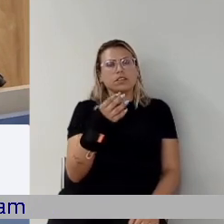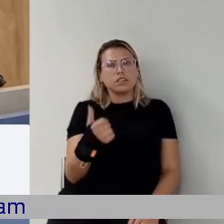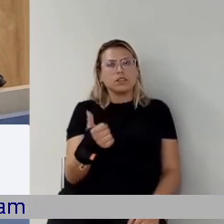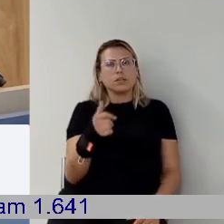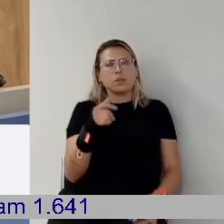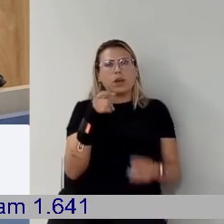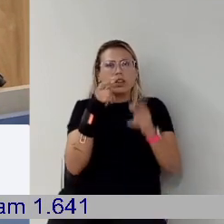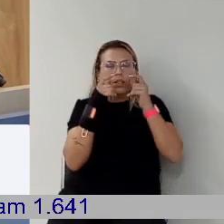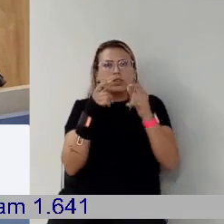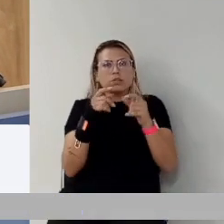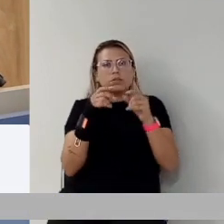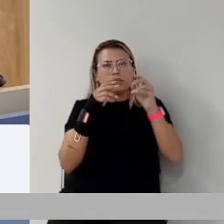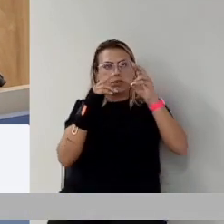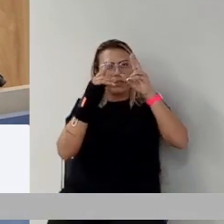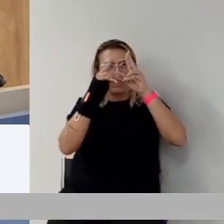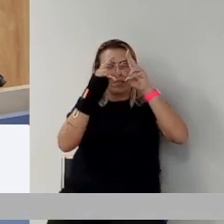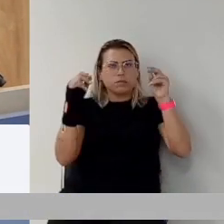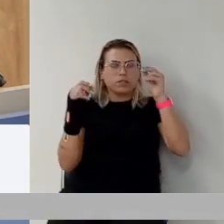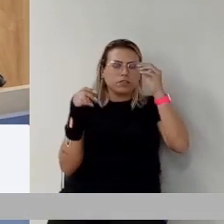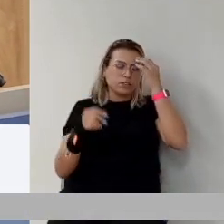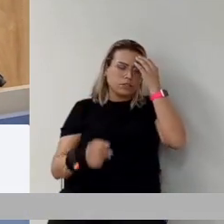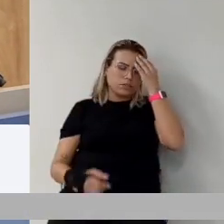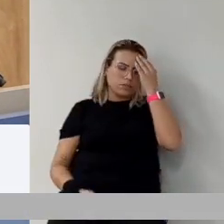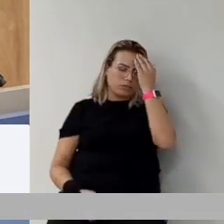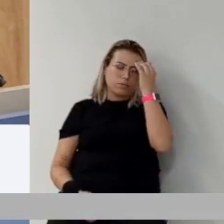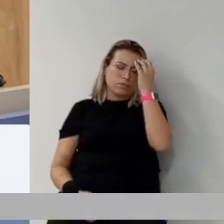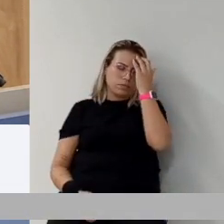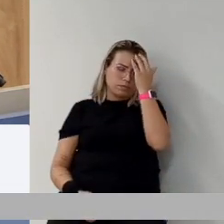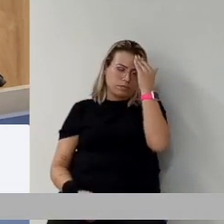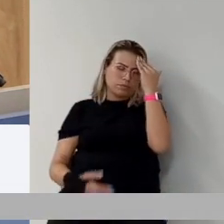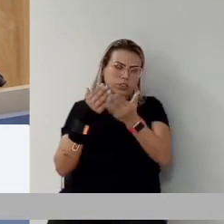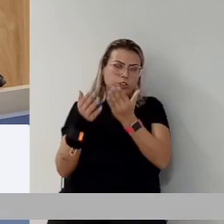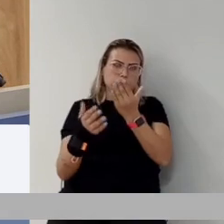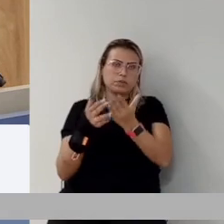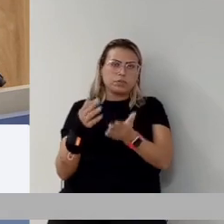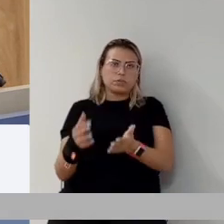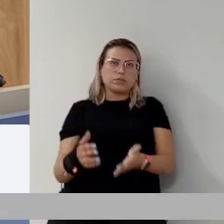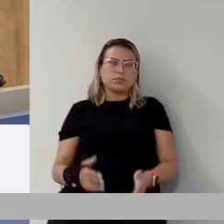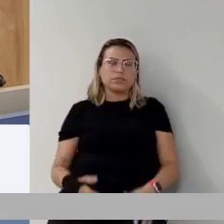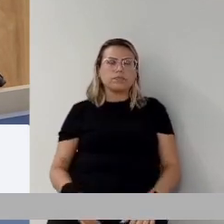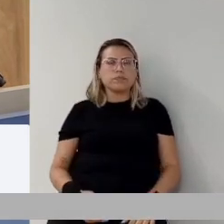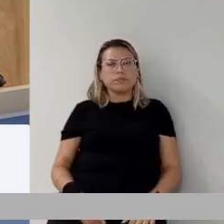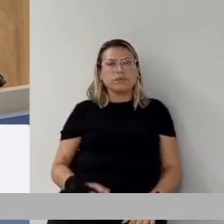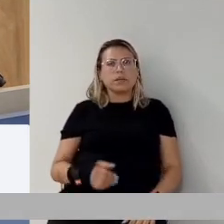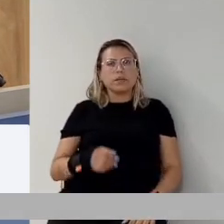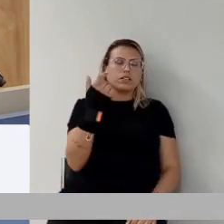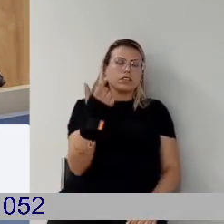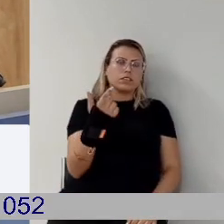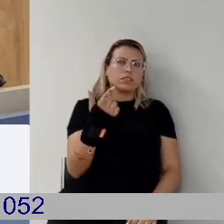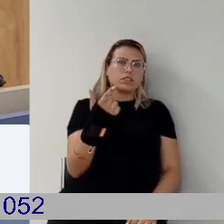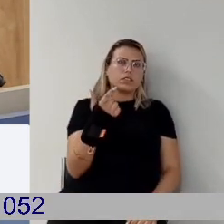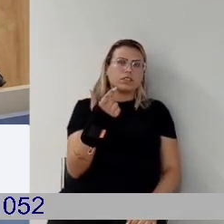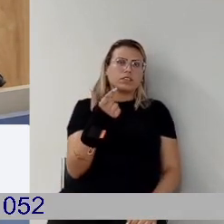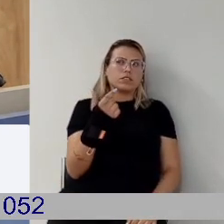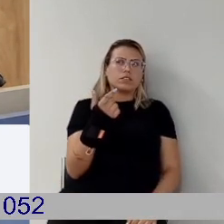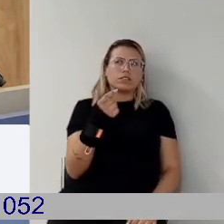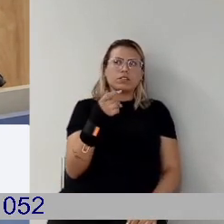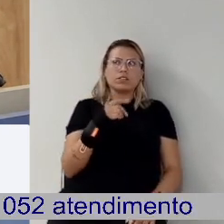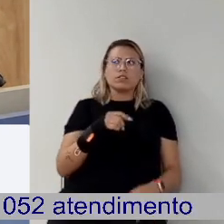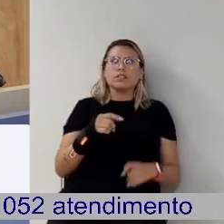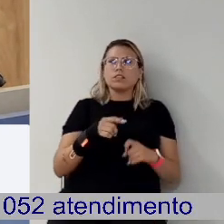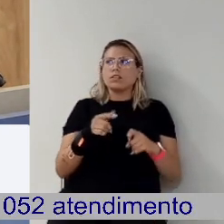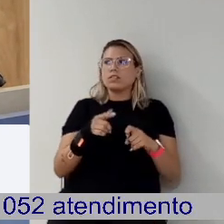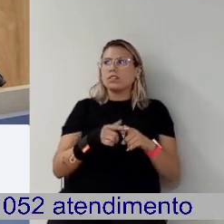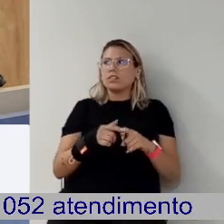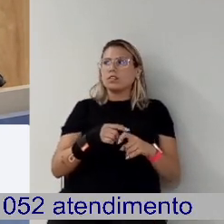de enfermagem e 1552 atendimentos